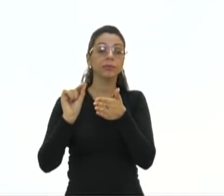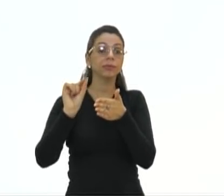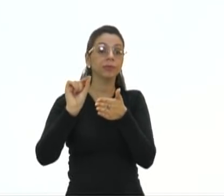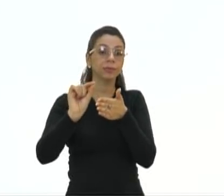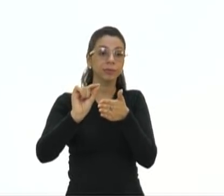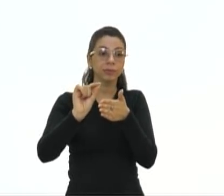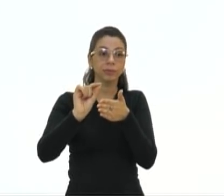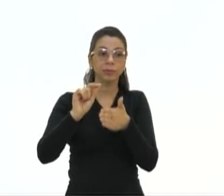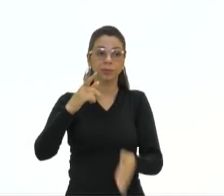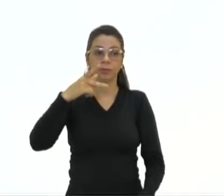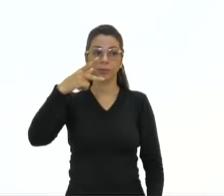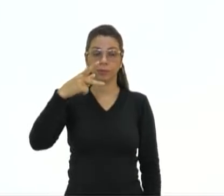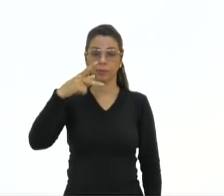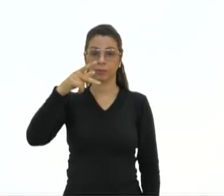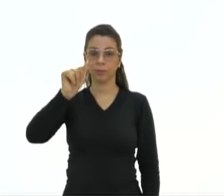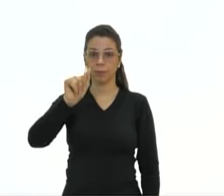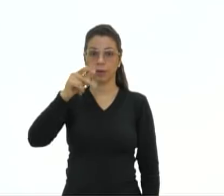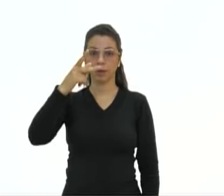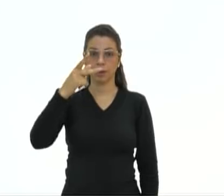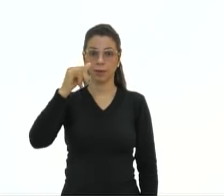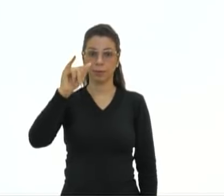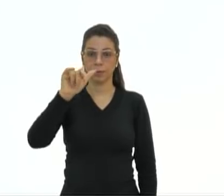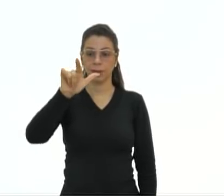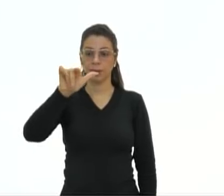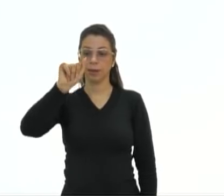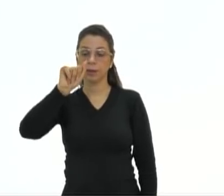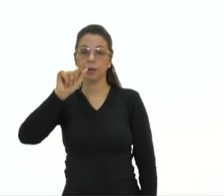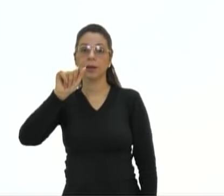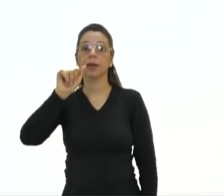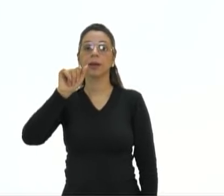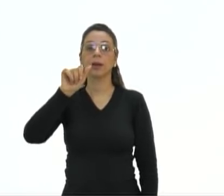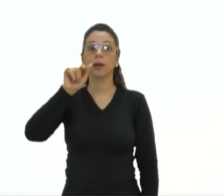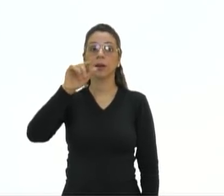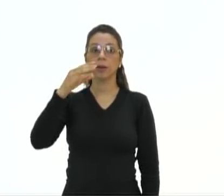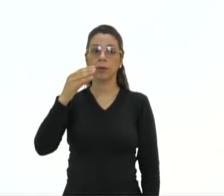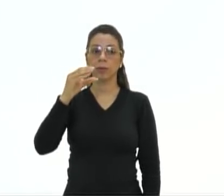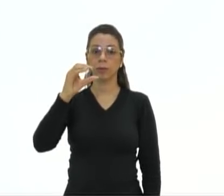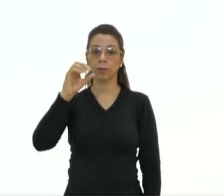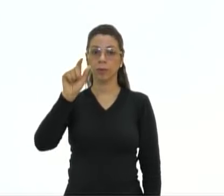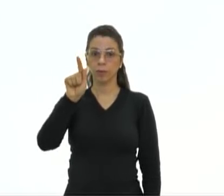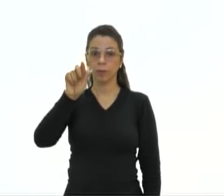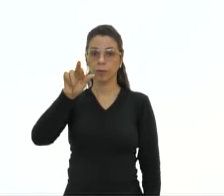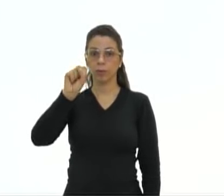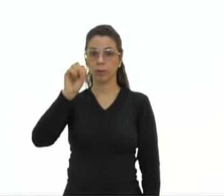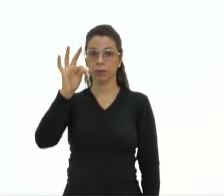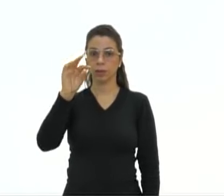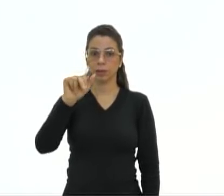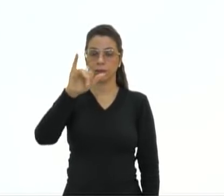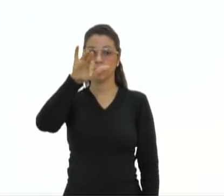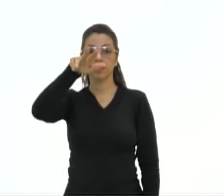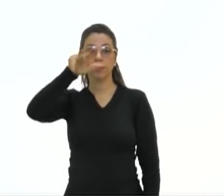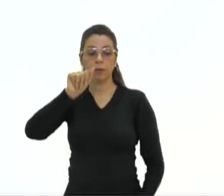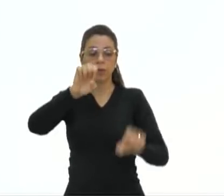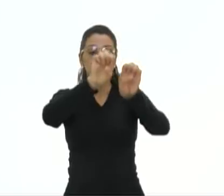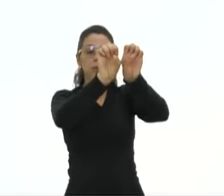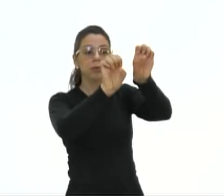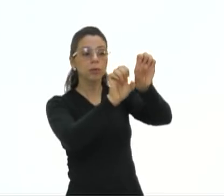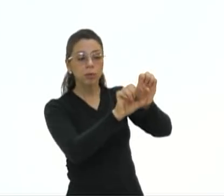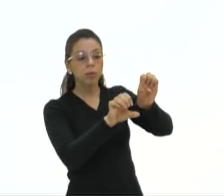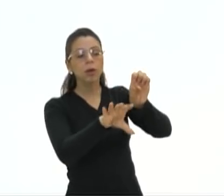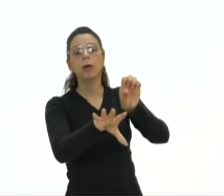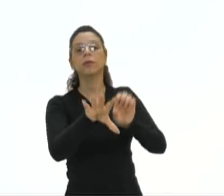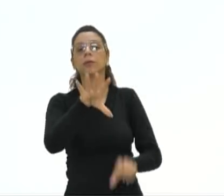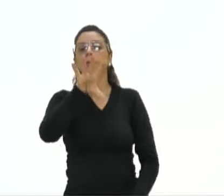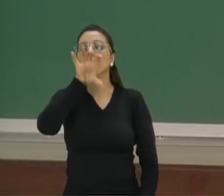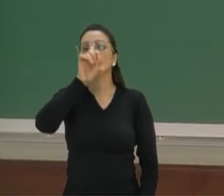de papilas gustativas, que são estruturas responsáveis por capturar esse